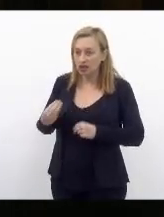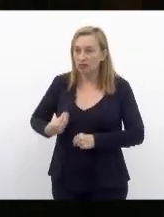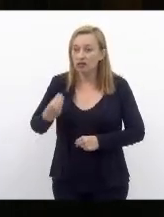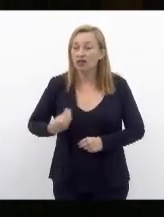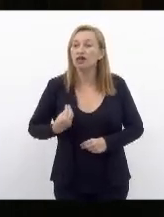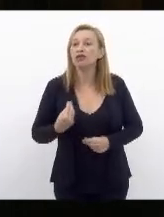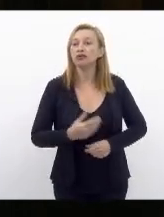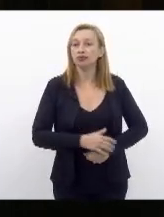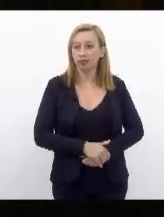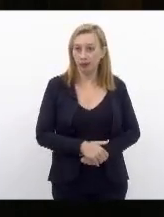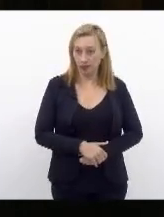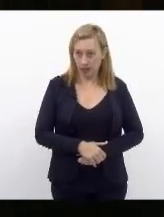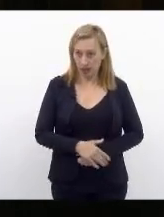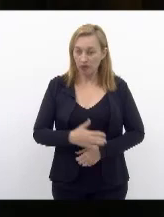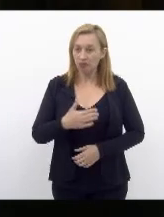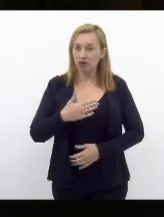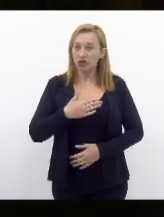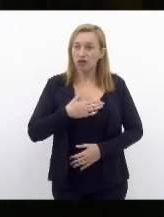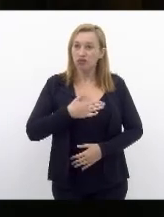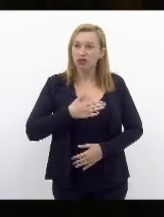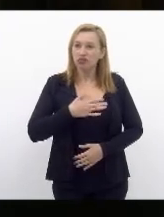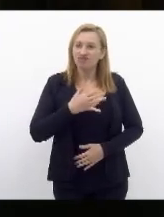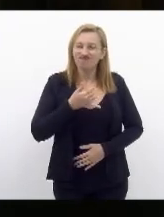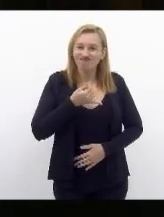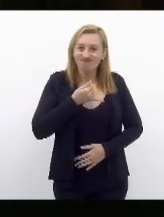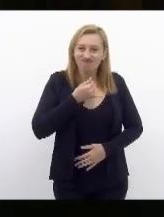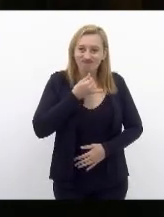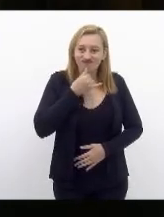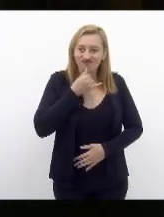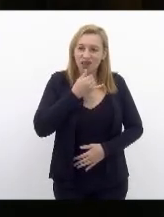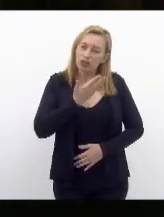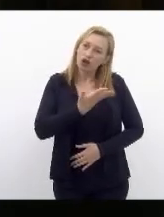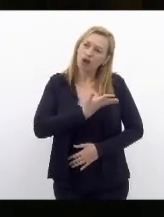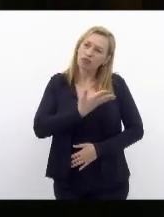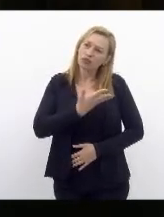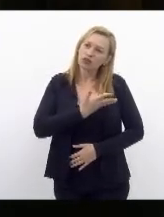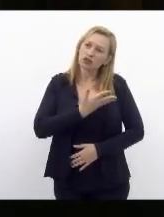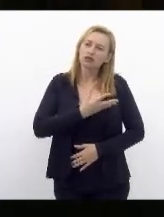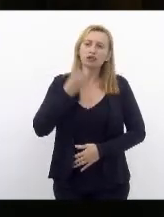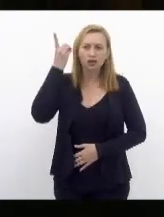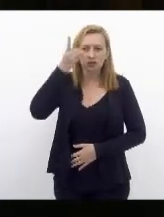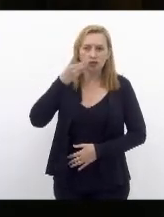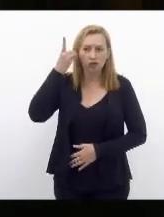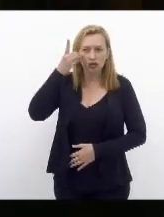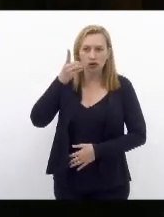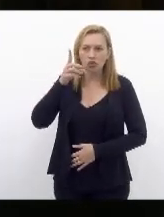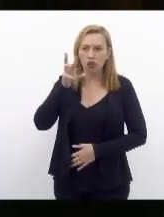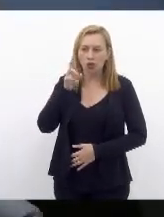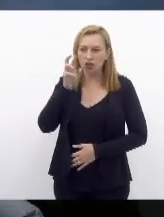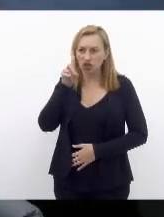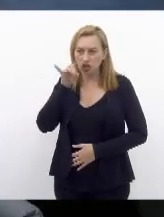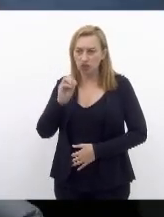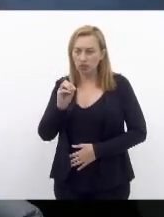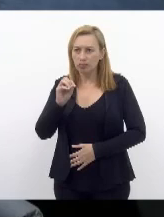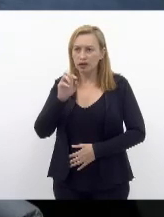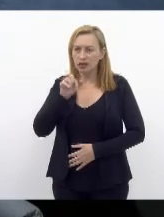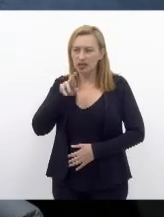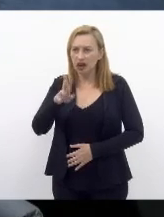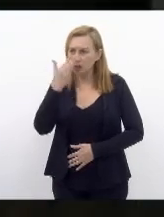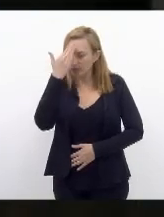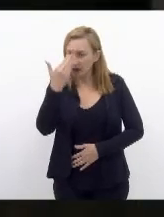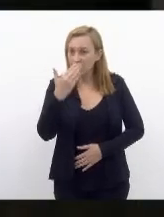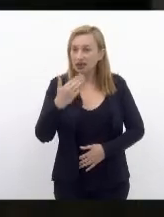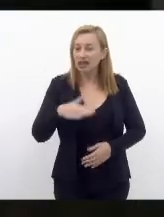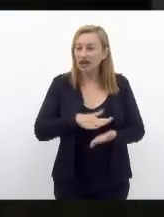fica aqui o meu desagravo em nome do meu amigo, deputado Rodrigo Bacelar. Muito obrigado, presidente.